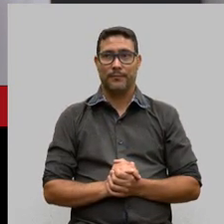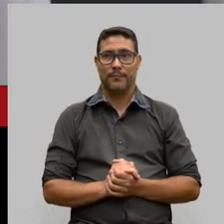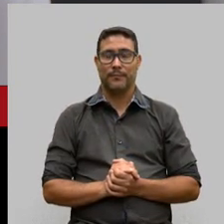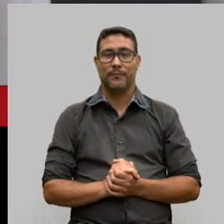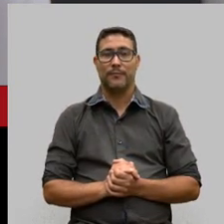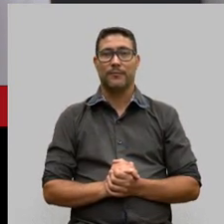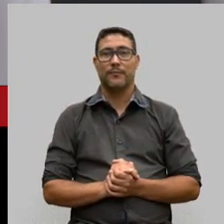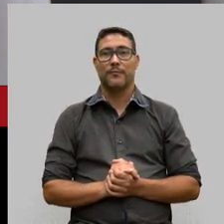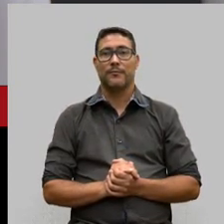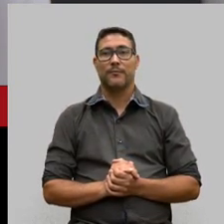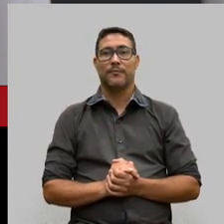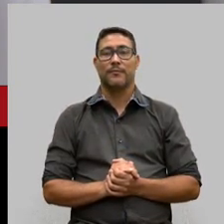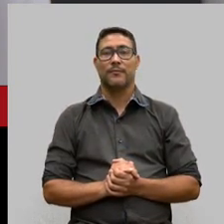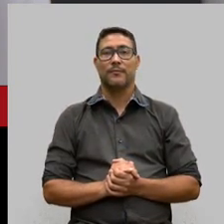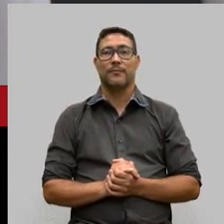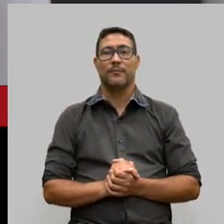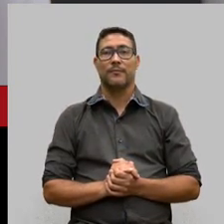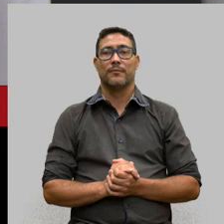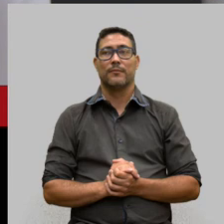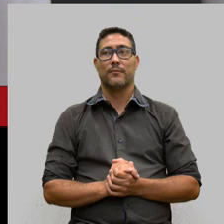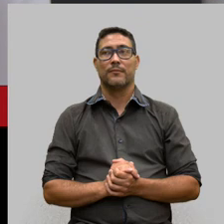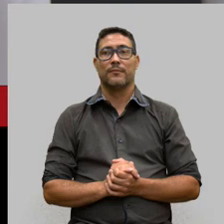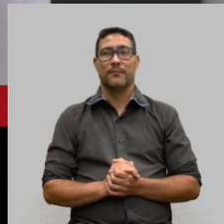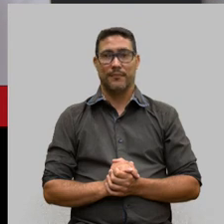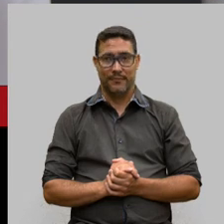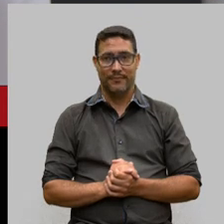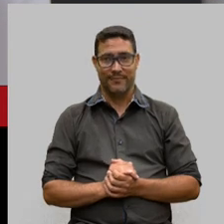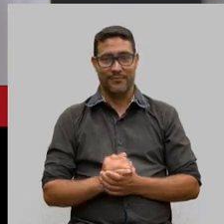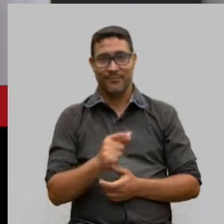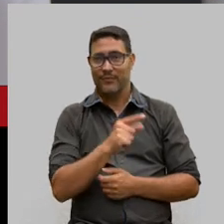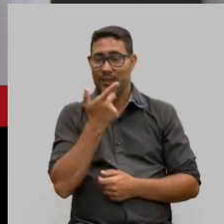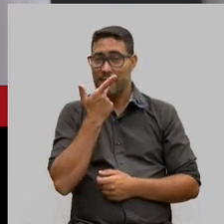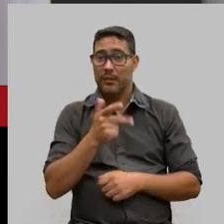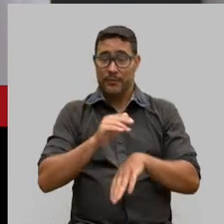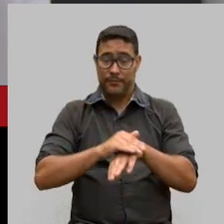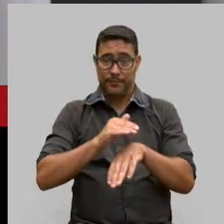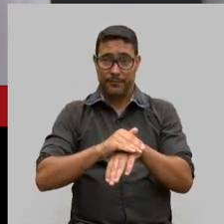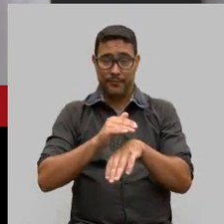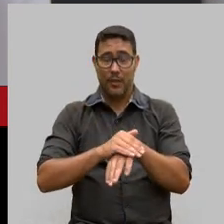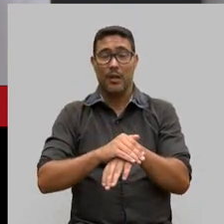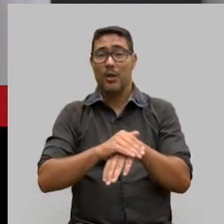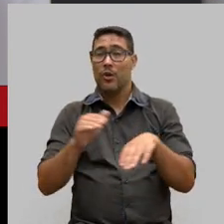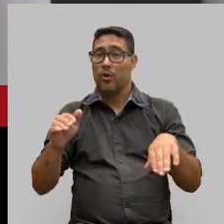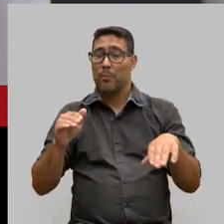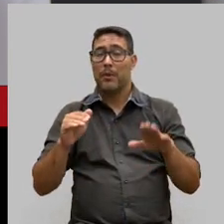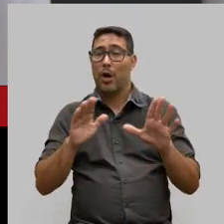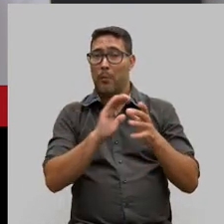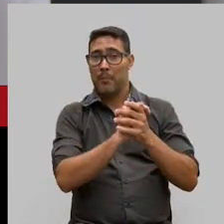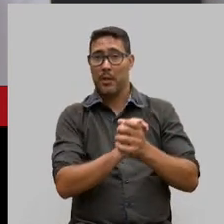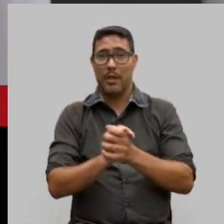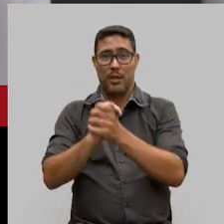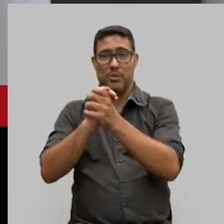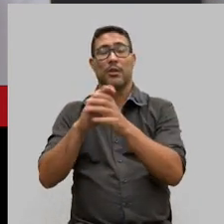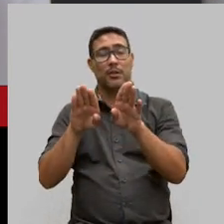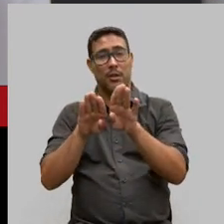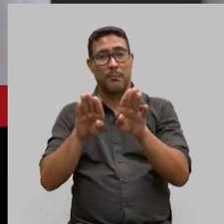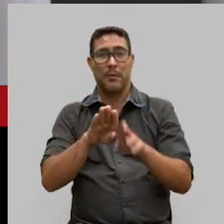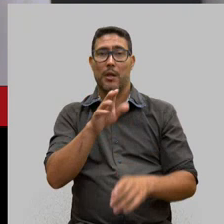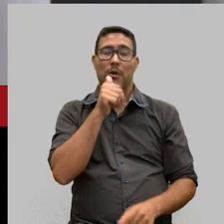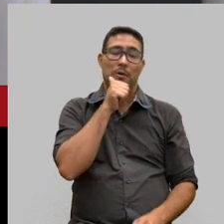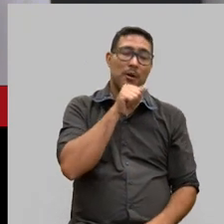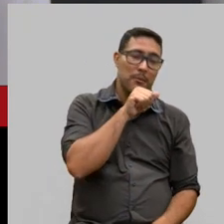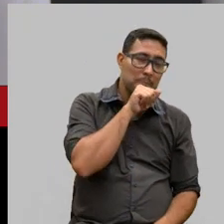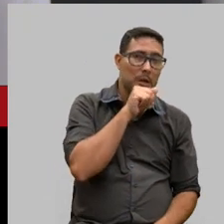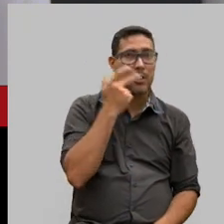Palmas e também gostaria de fazer uma homenagem né a a mãe ao pai dos